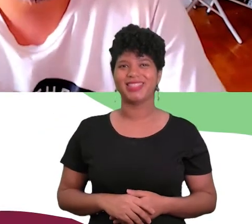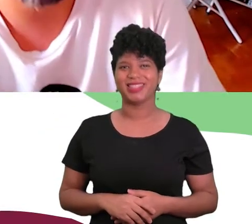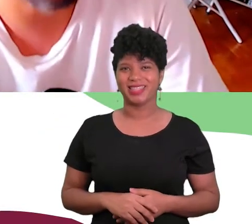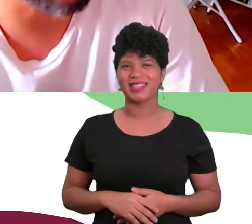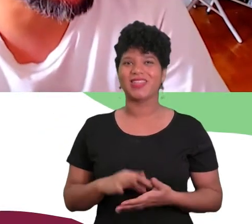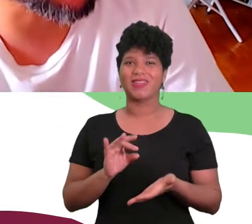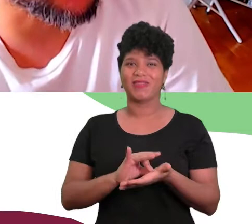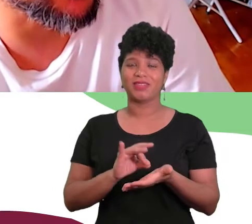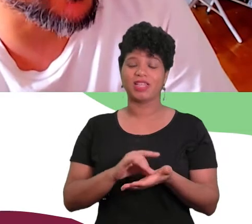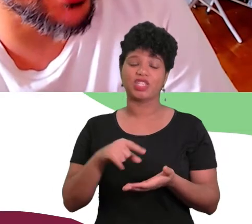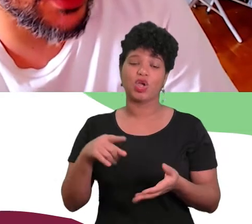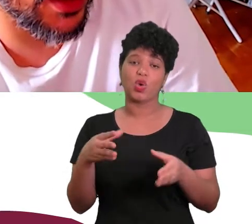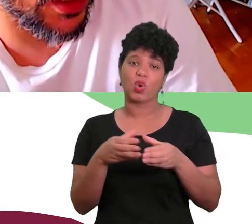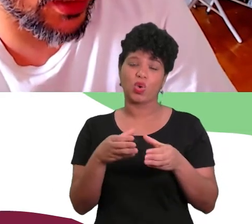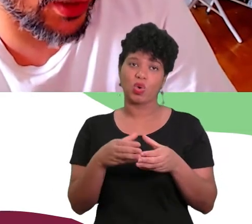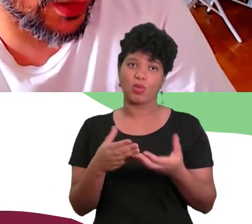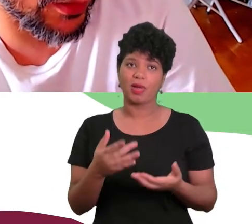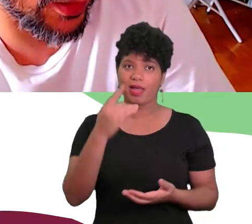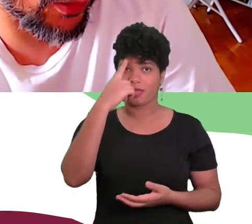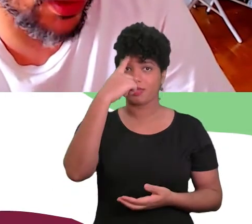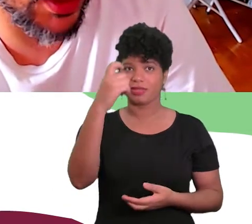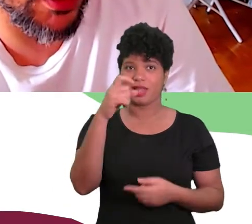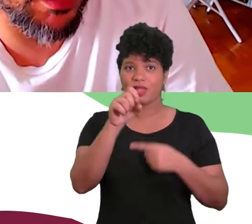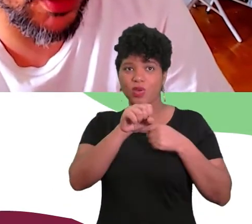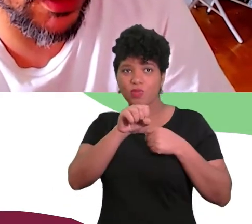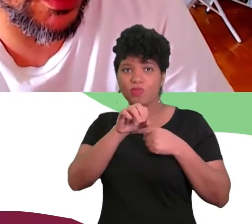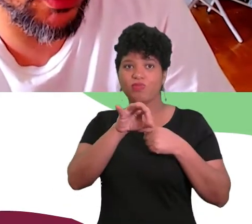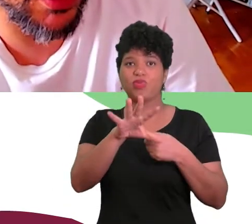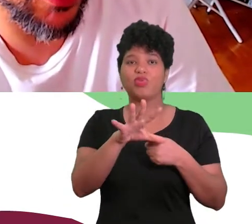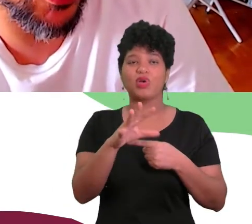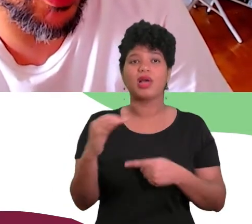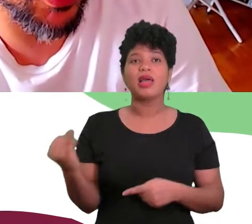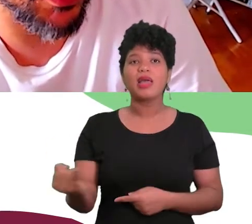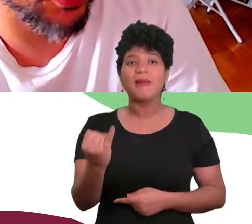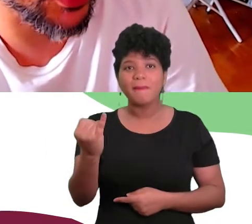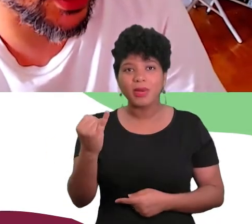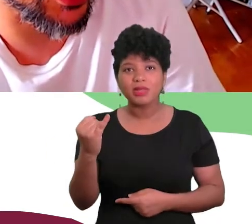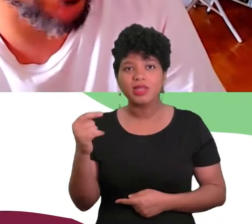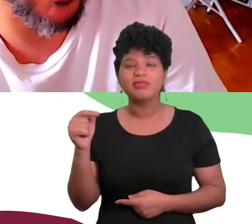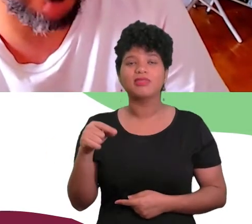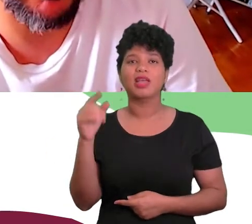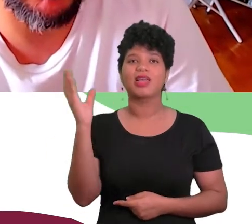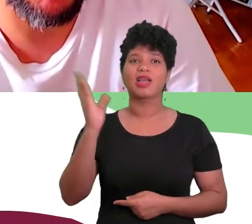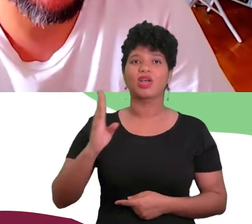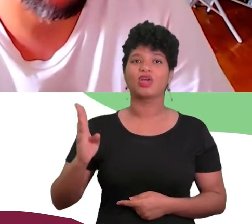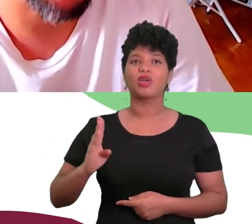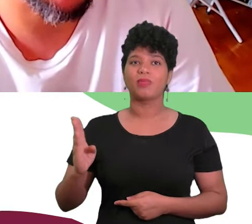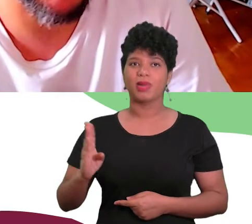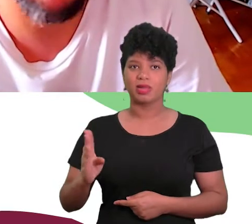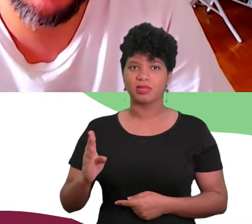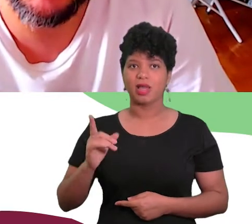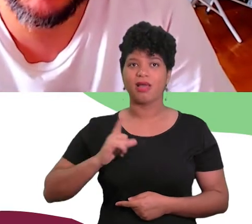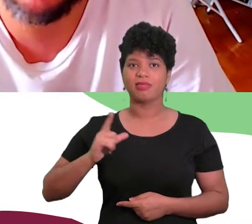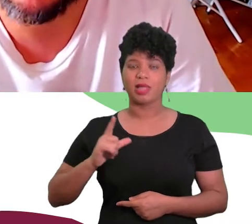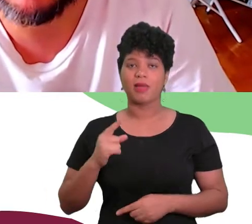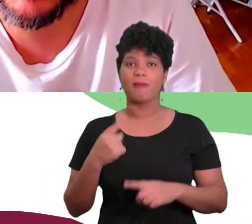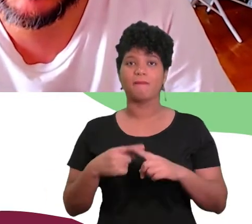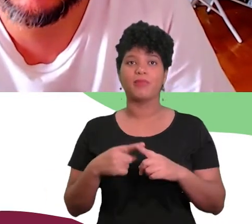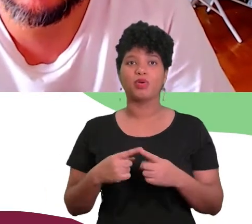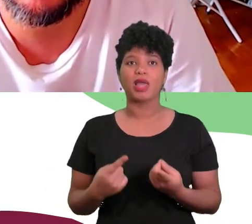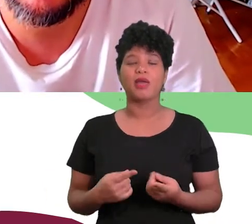O Projetemos, você vê aí que já está tendo uma grande importância no Brasil por estar levando palavras de